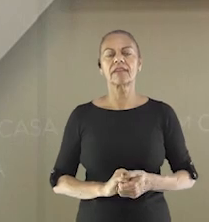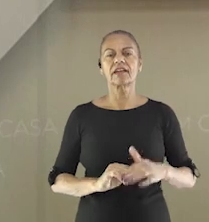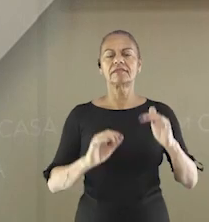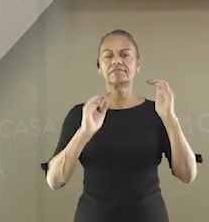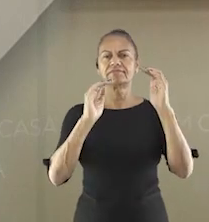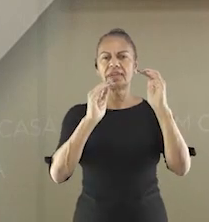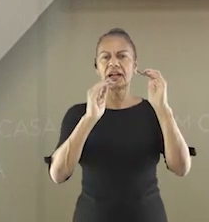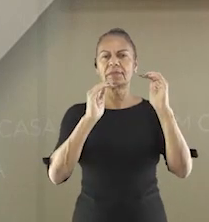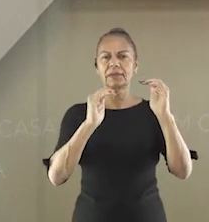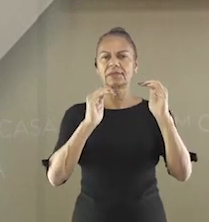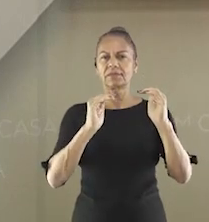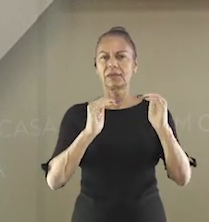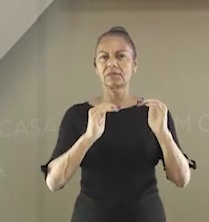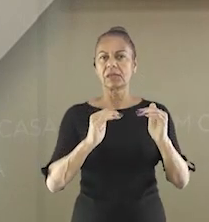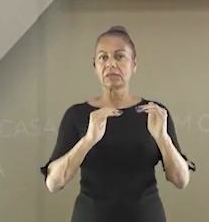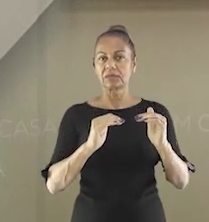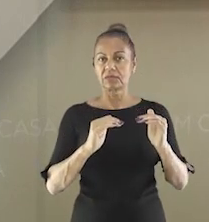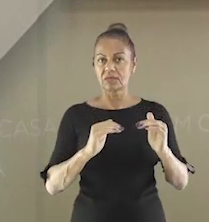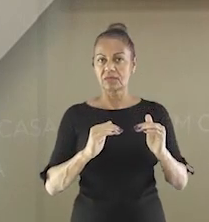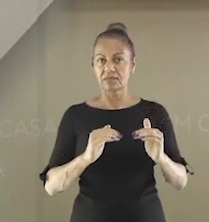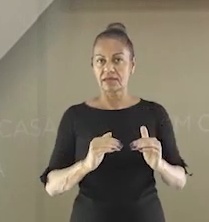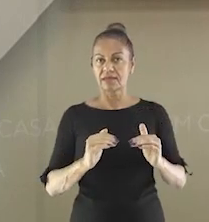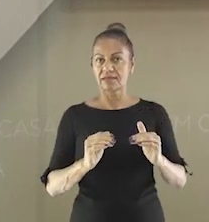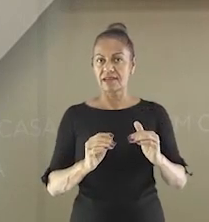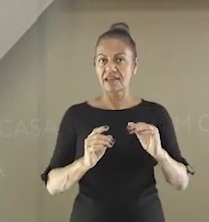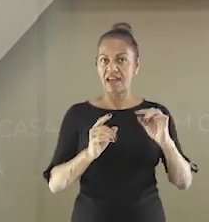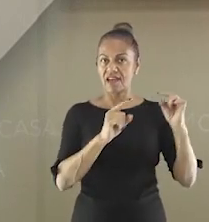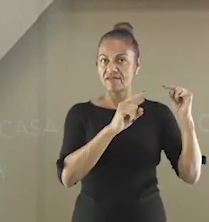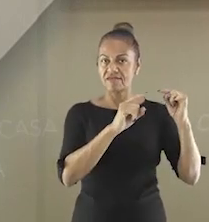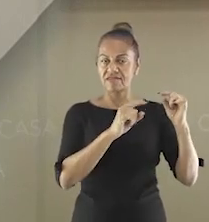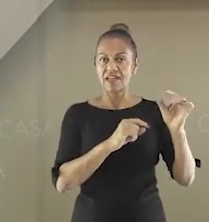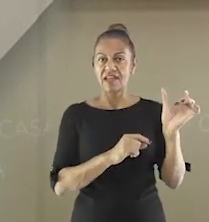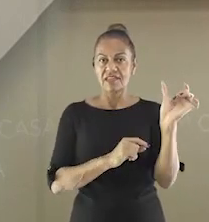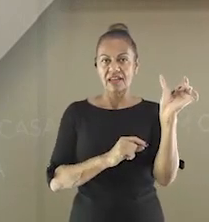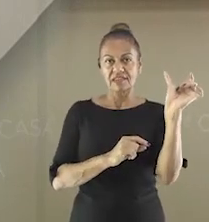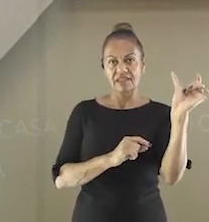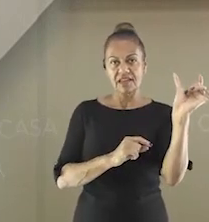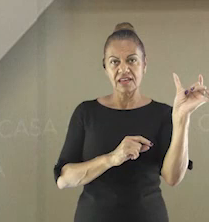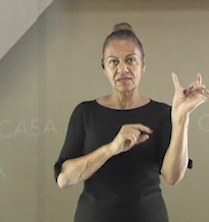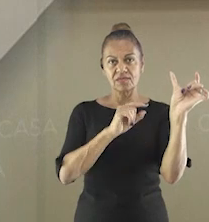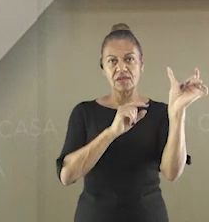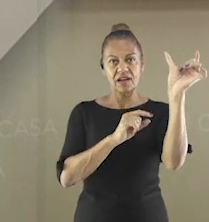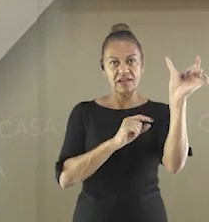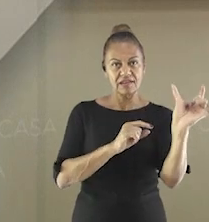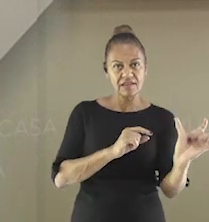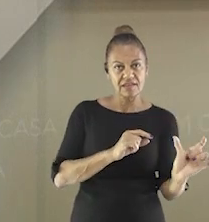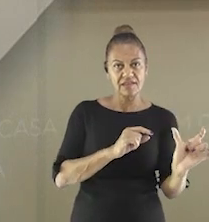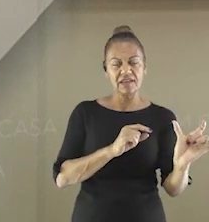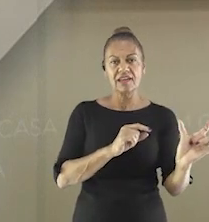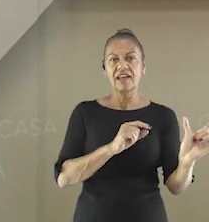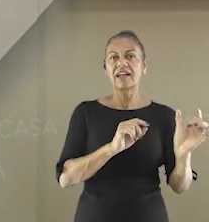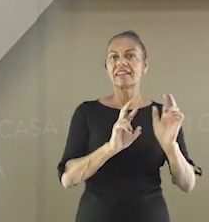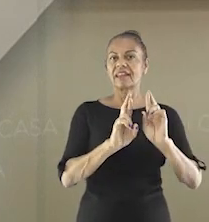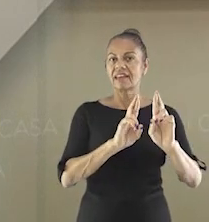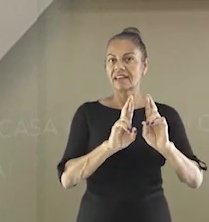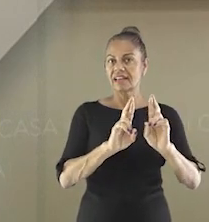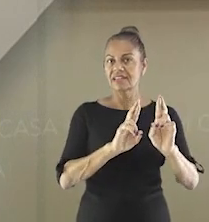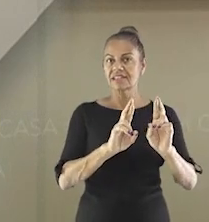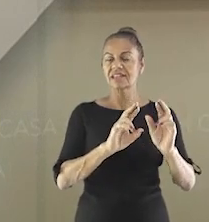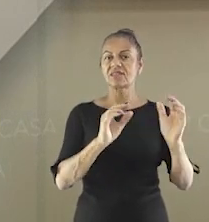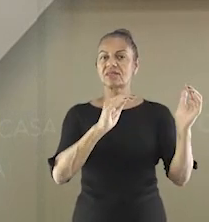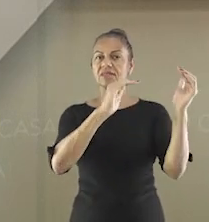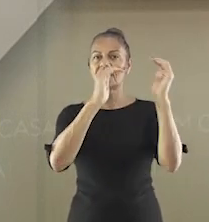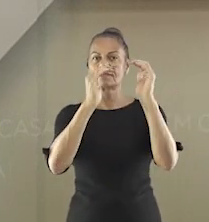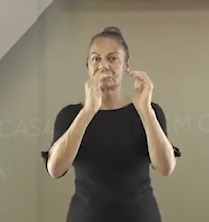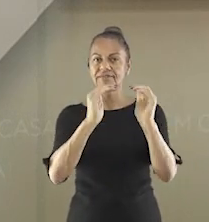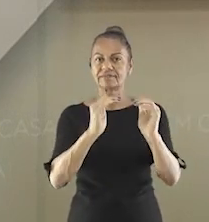planeta e o período entre glaciações. Cada termo na primeira coluna corresponde ao seu significado na segunda. O que a